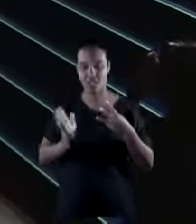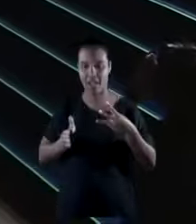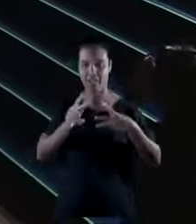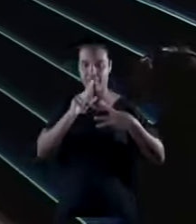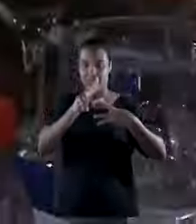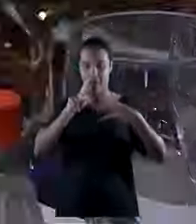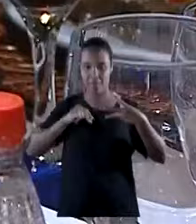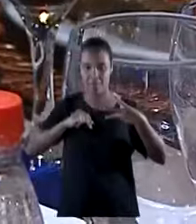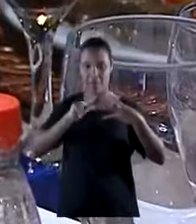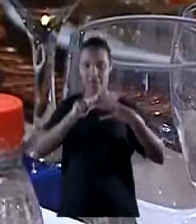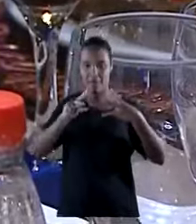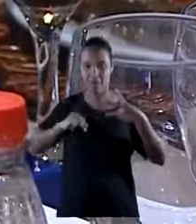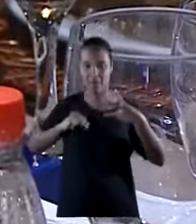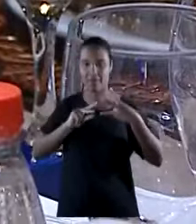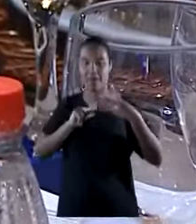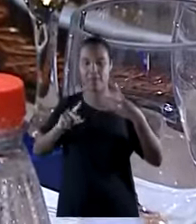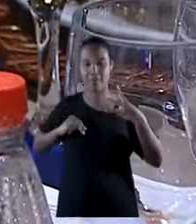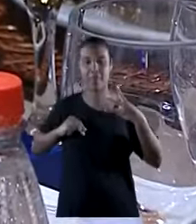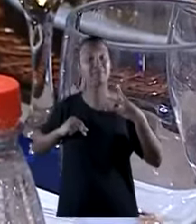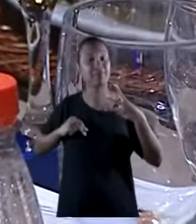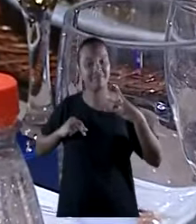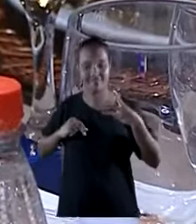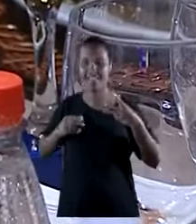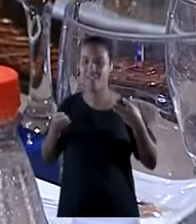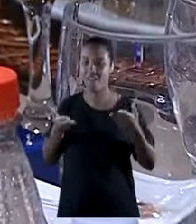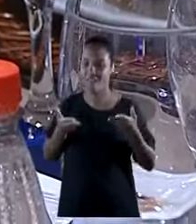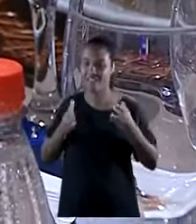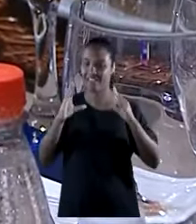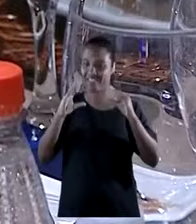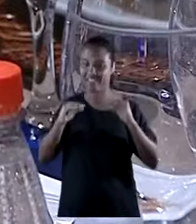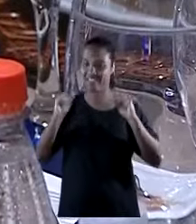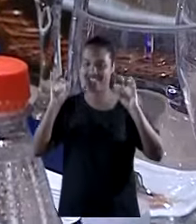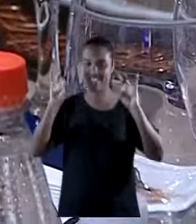Estava na nossa seleção Paulistão Sicredi 2024.